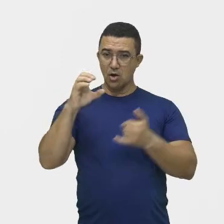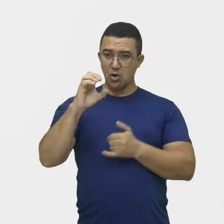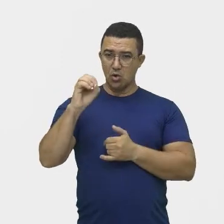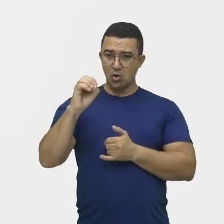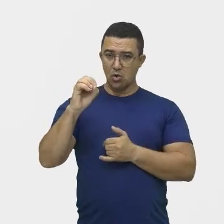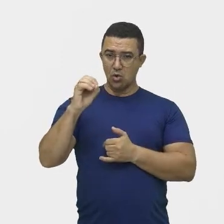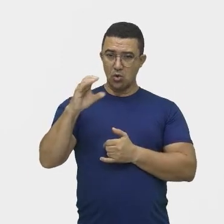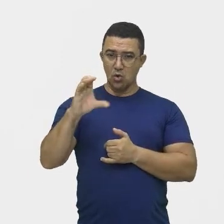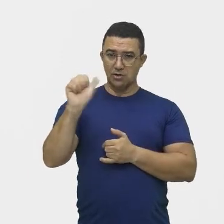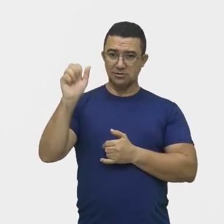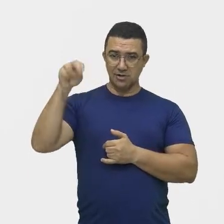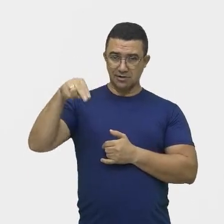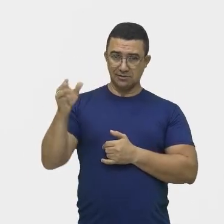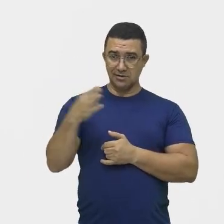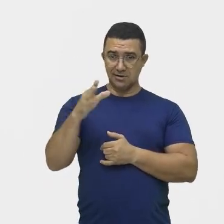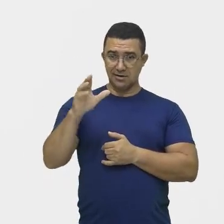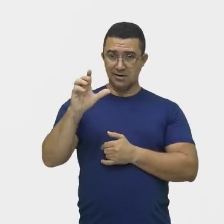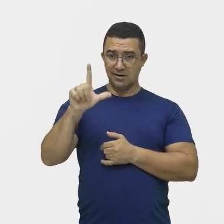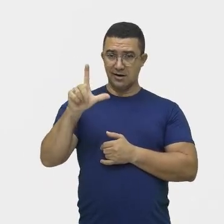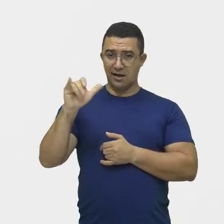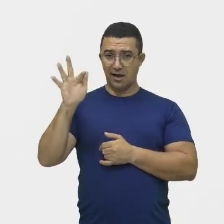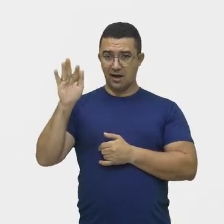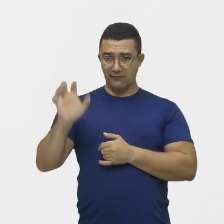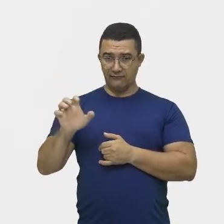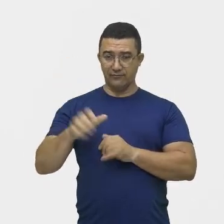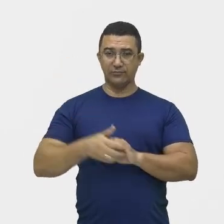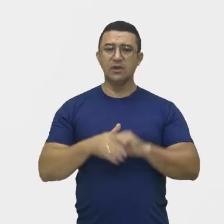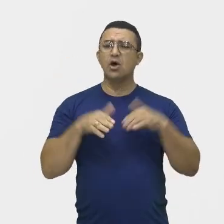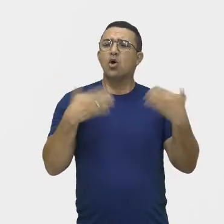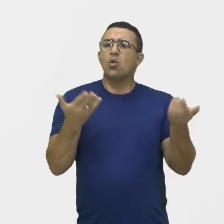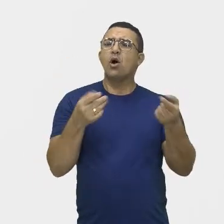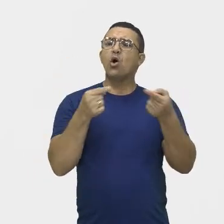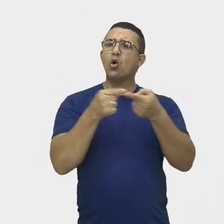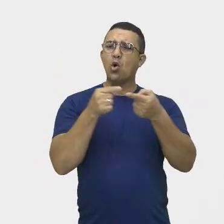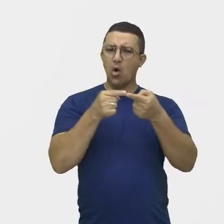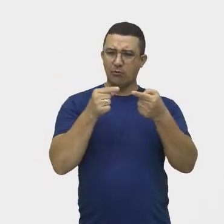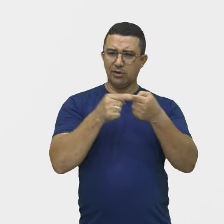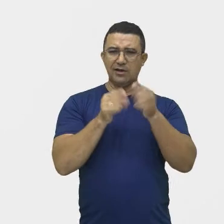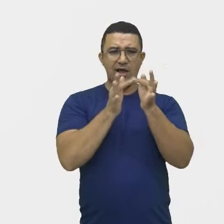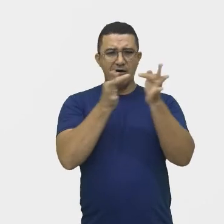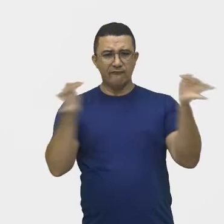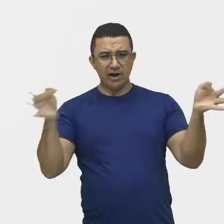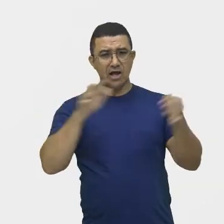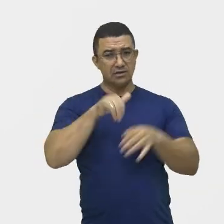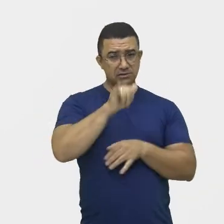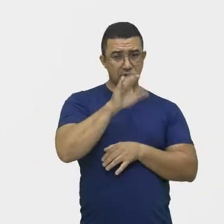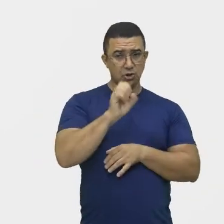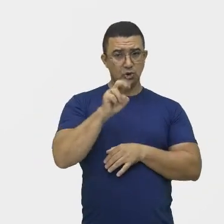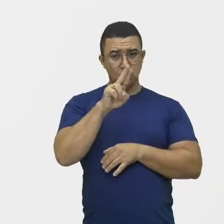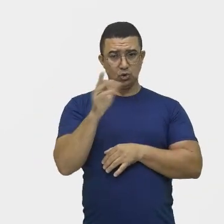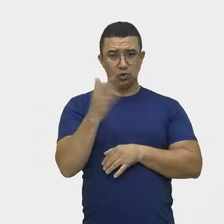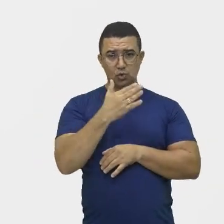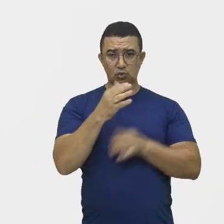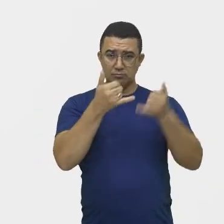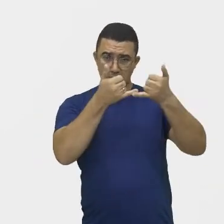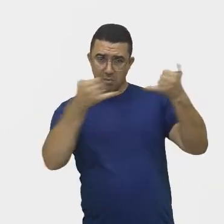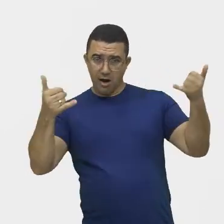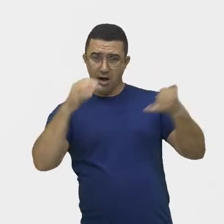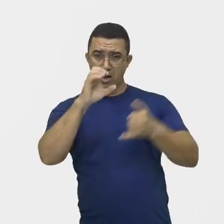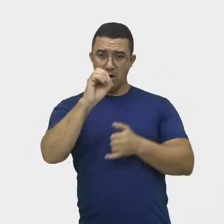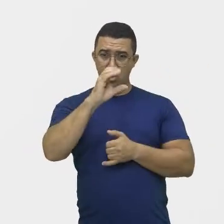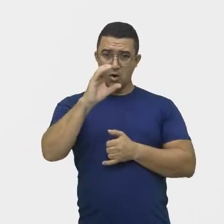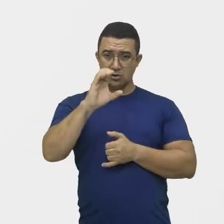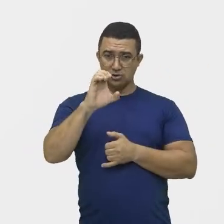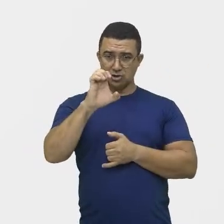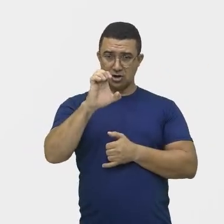aí cinco alternativas aí que melhor completam aí essa frase, né, essa oração. Então vocês vão ler com calma